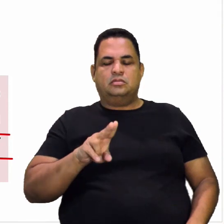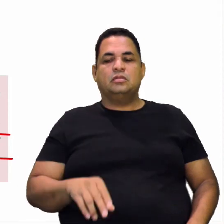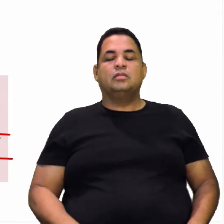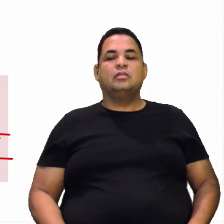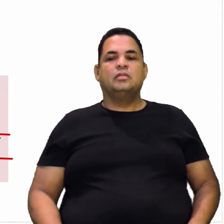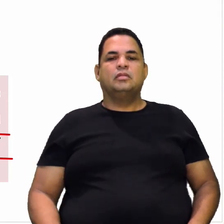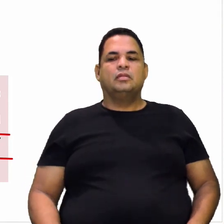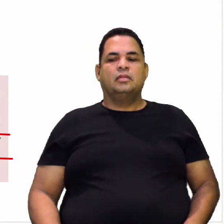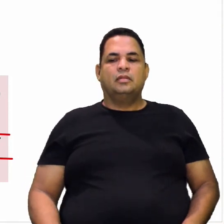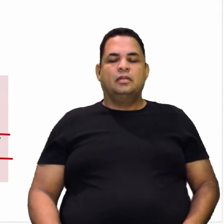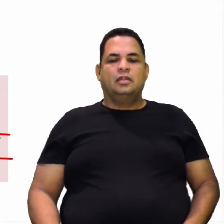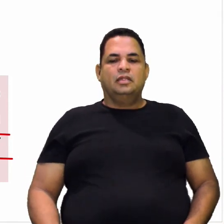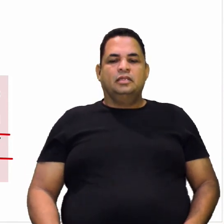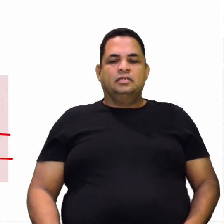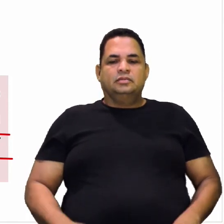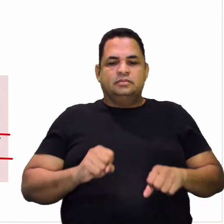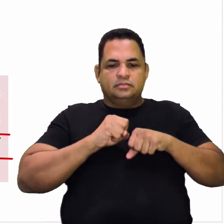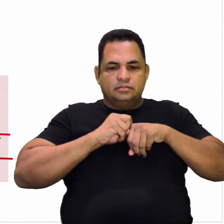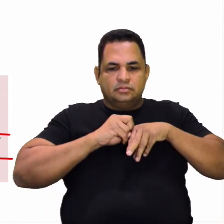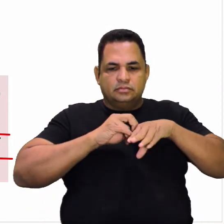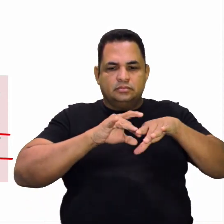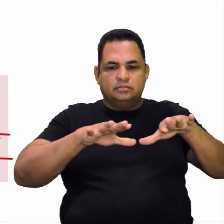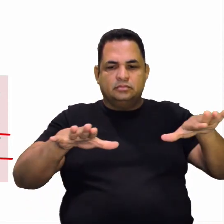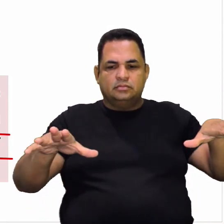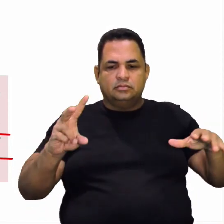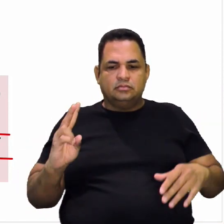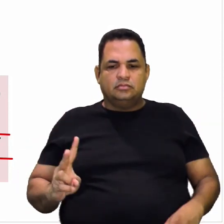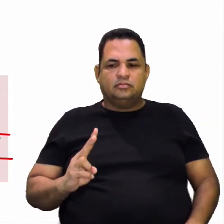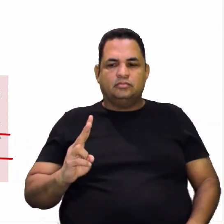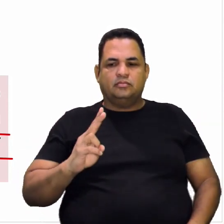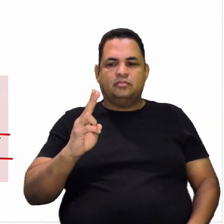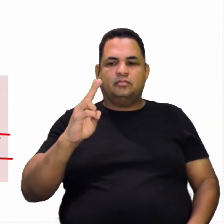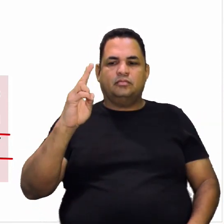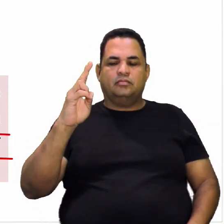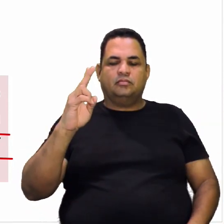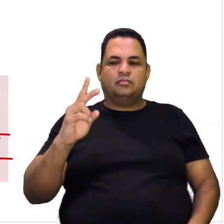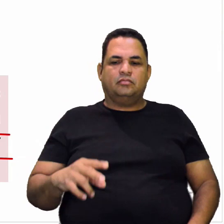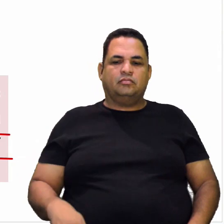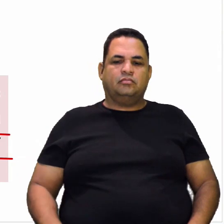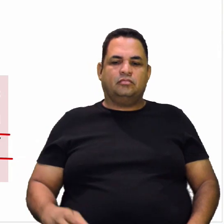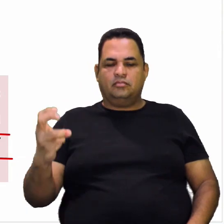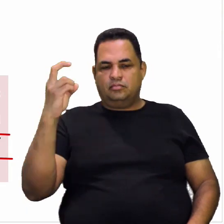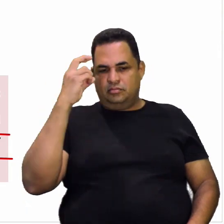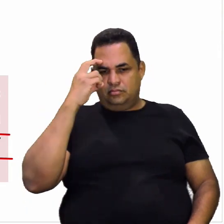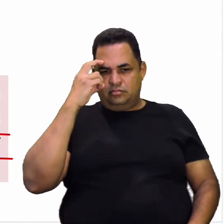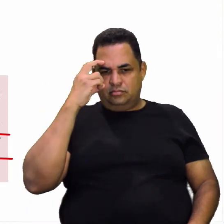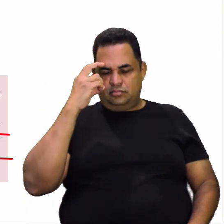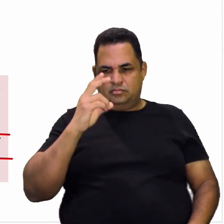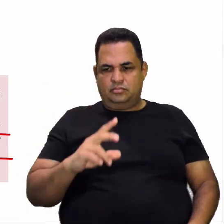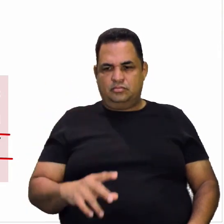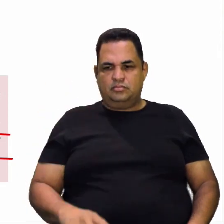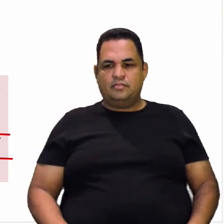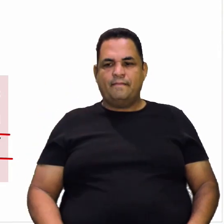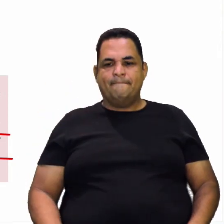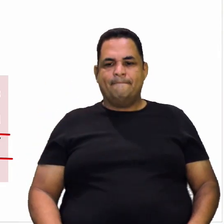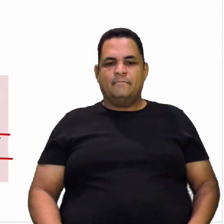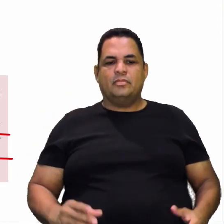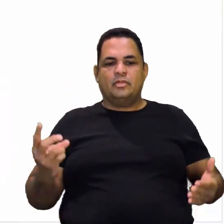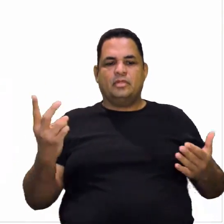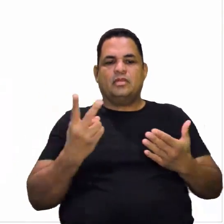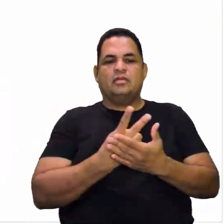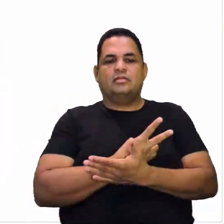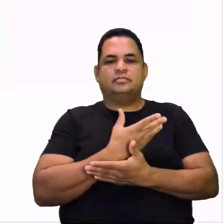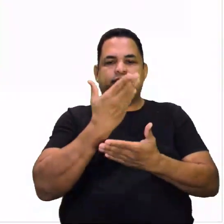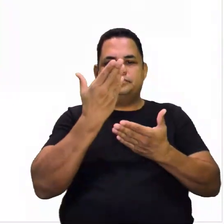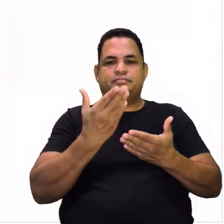Essa difusão dos valores e da cultura helenística se deu